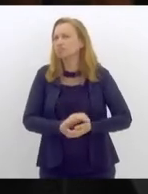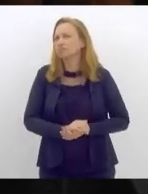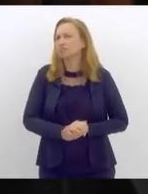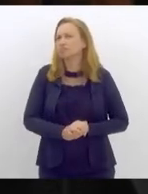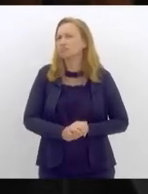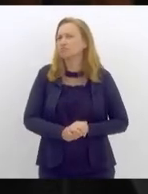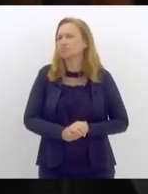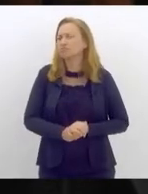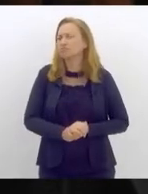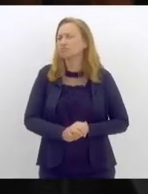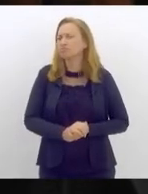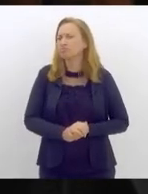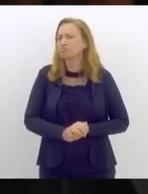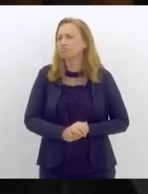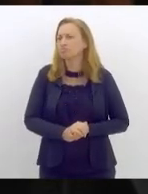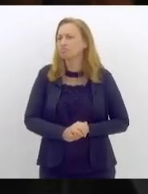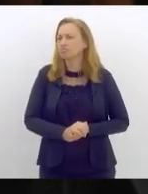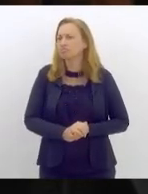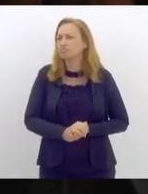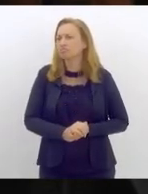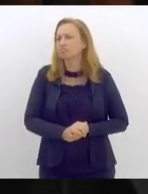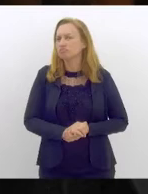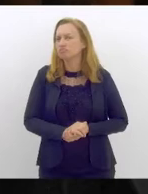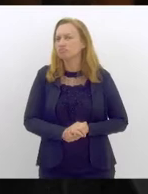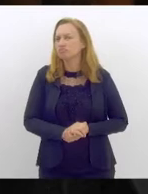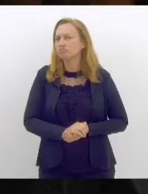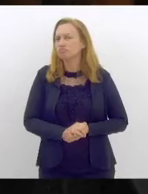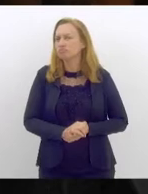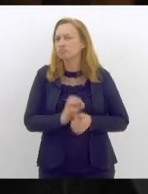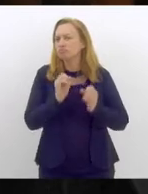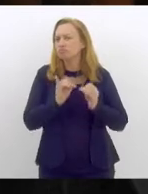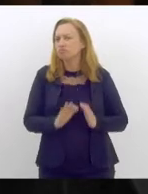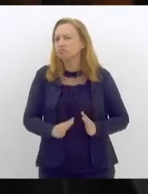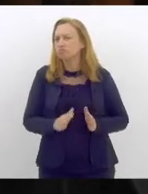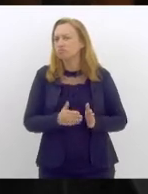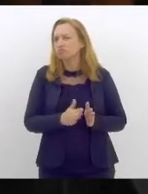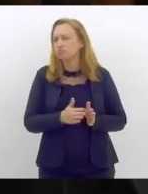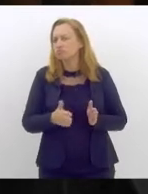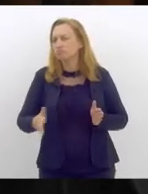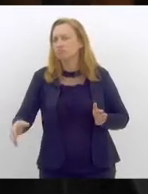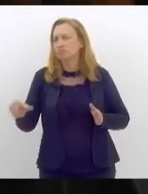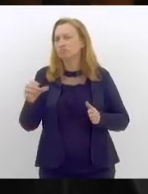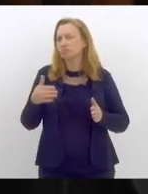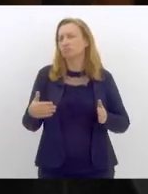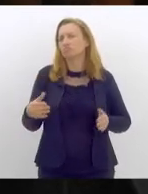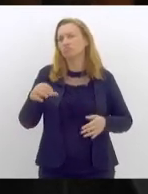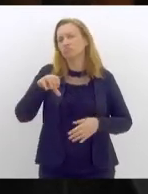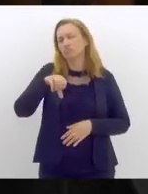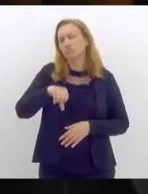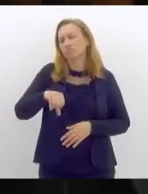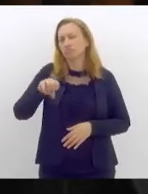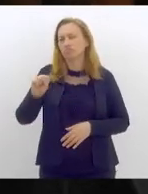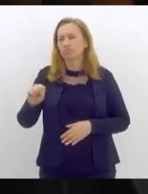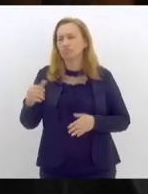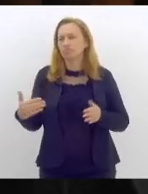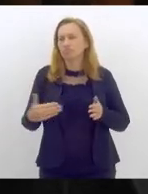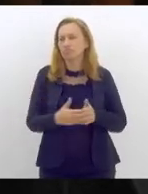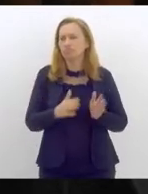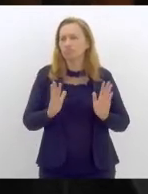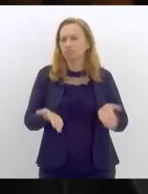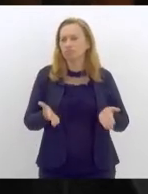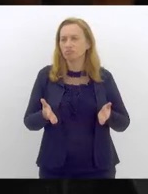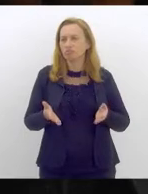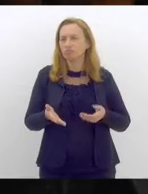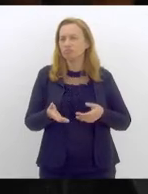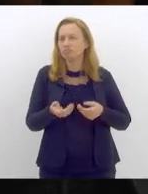que definam ao longo de 98 para cá que foi a data da renegociação da dívida